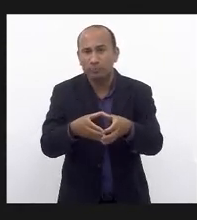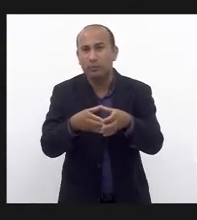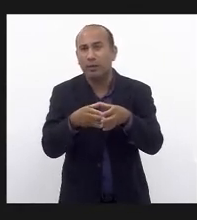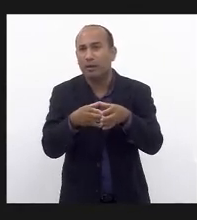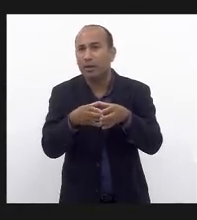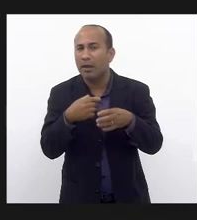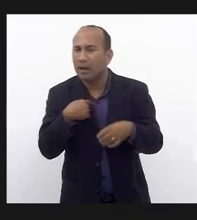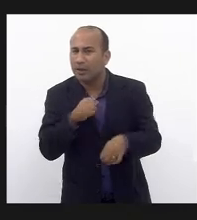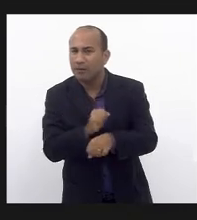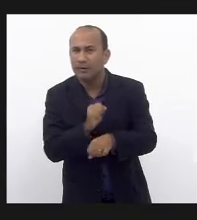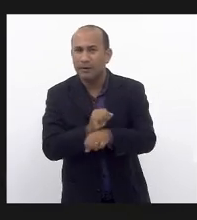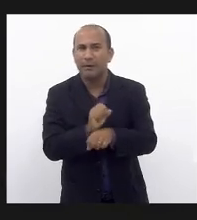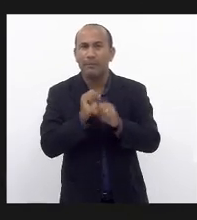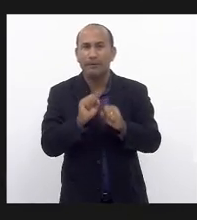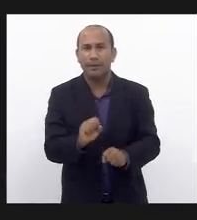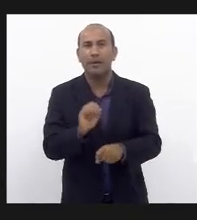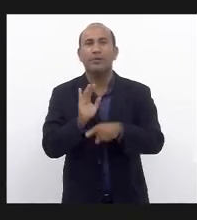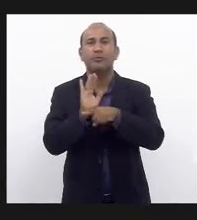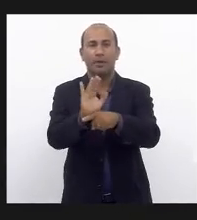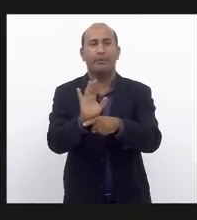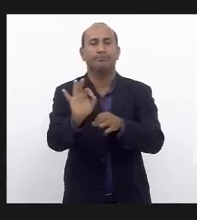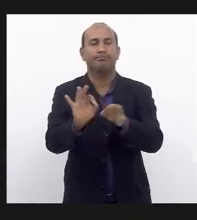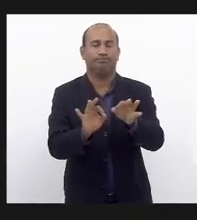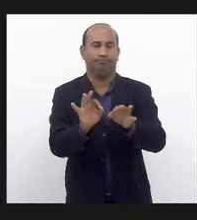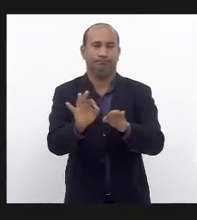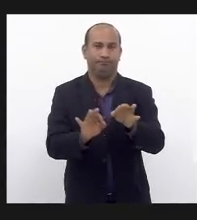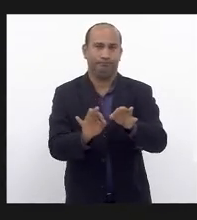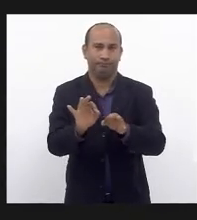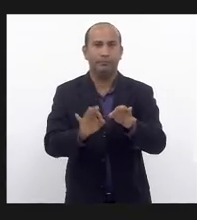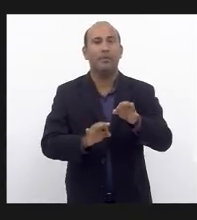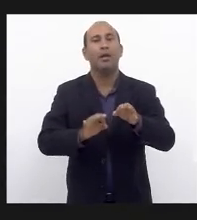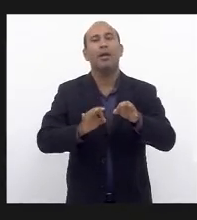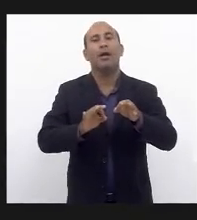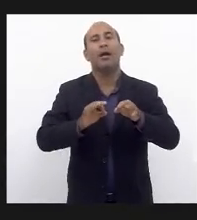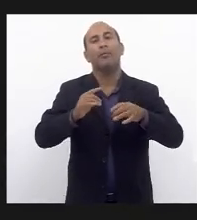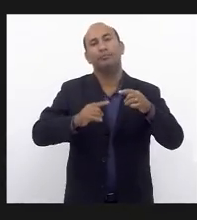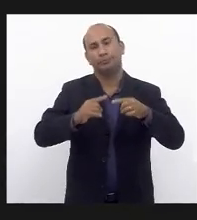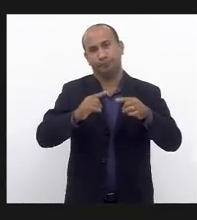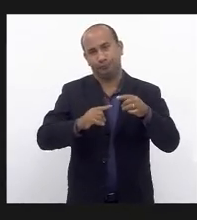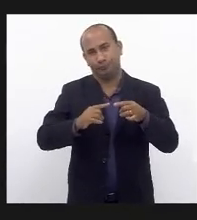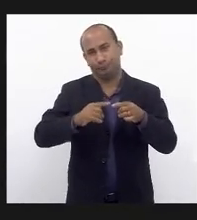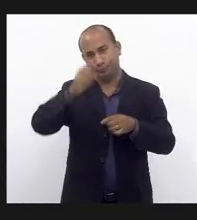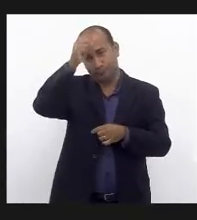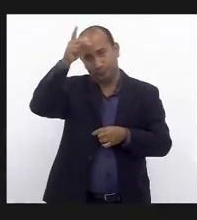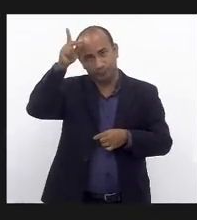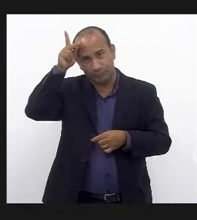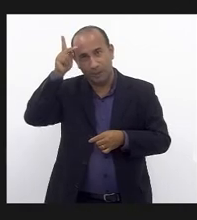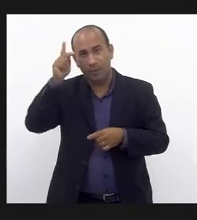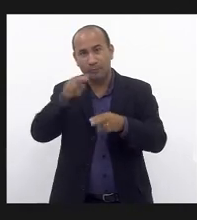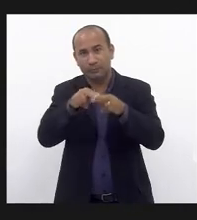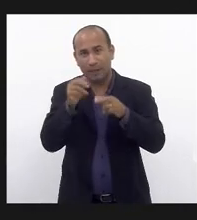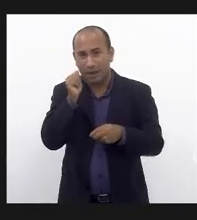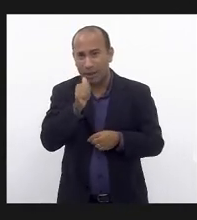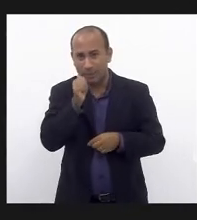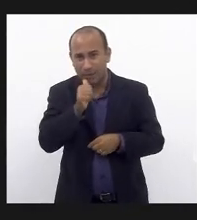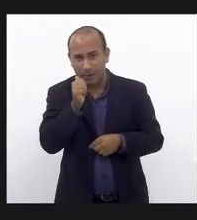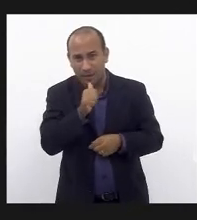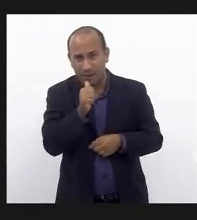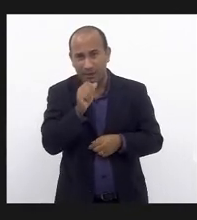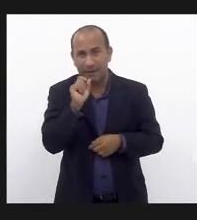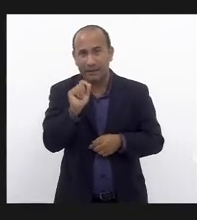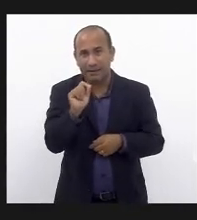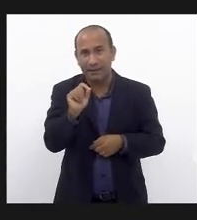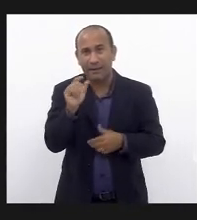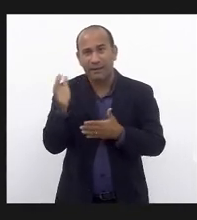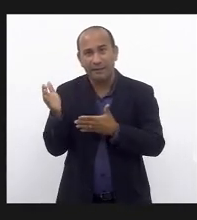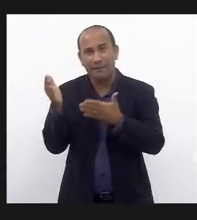espero poder contribuir com esse projeto, com políticas públicas para as mulheres, né, que